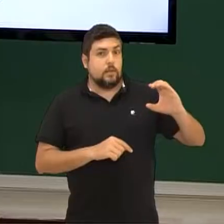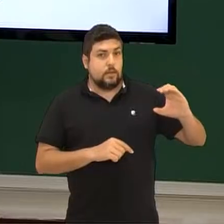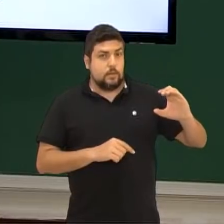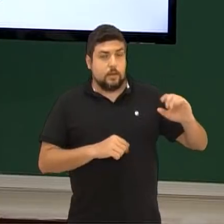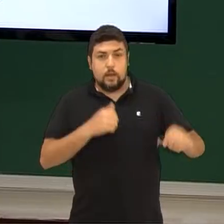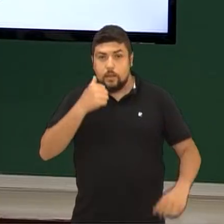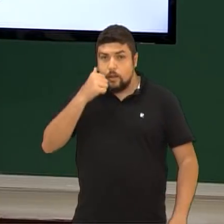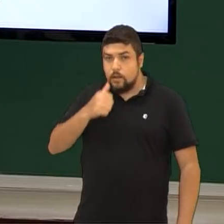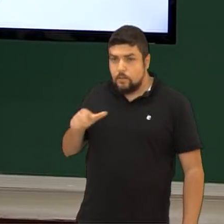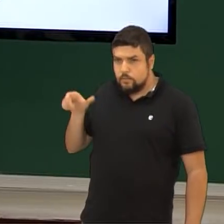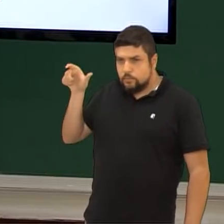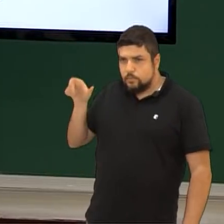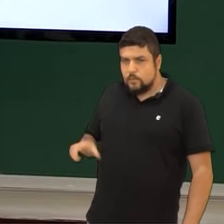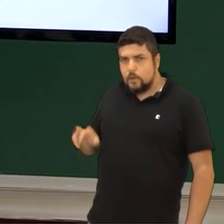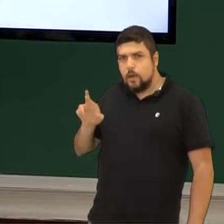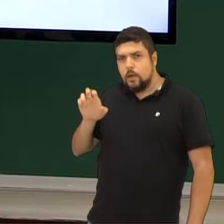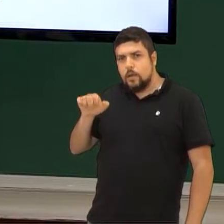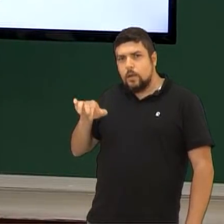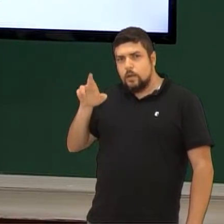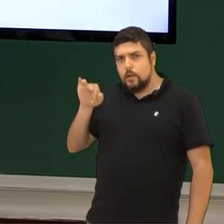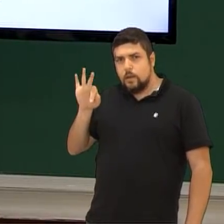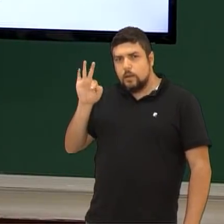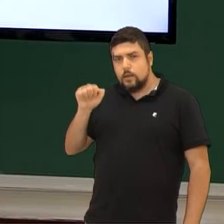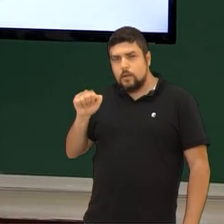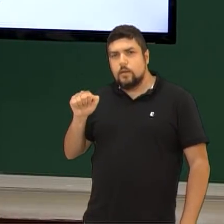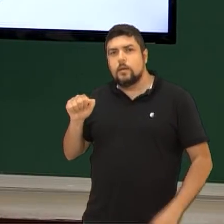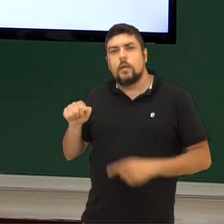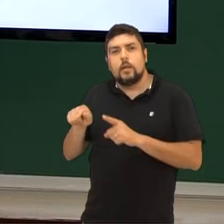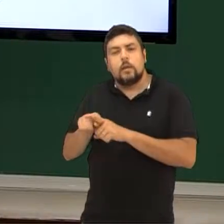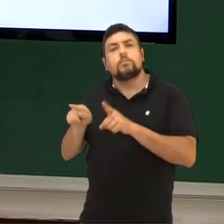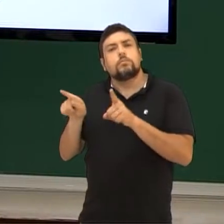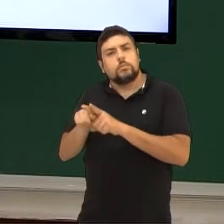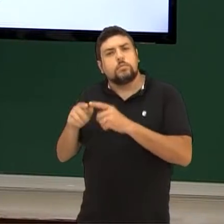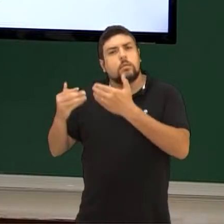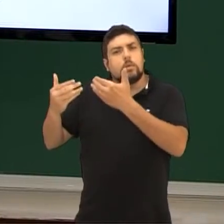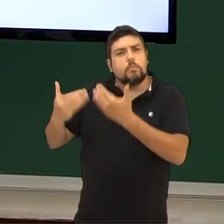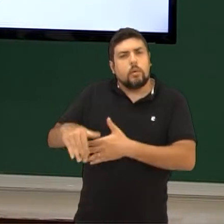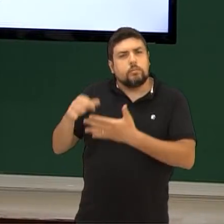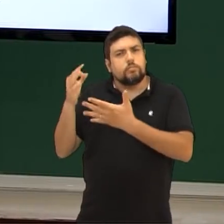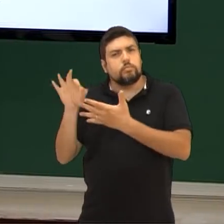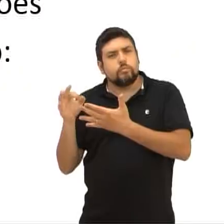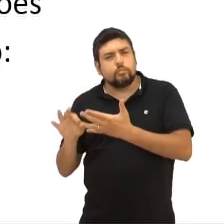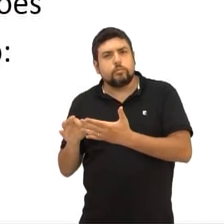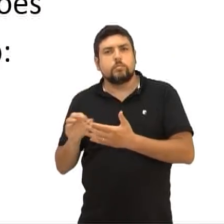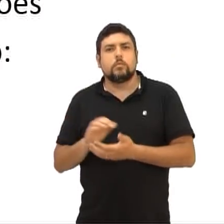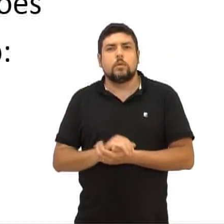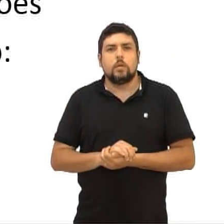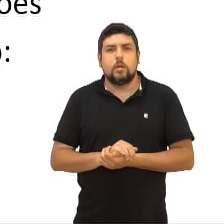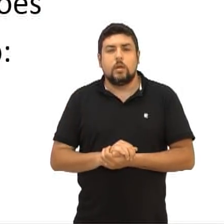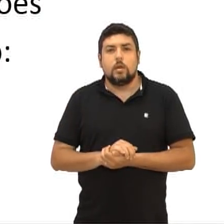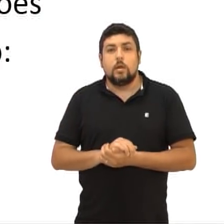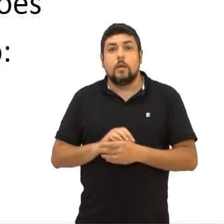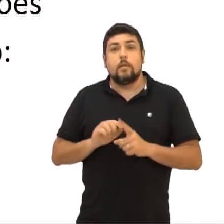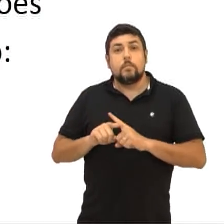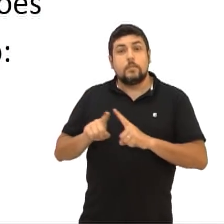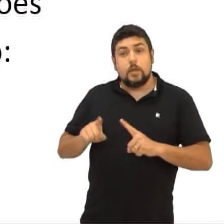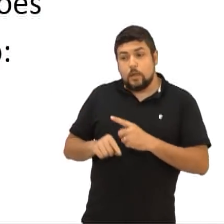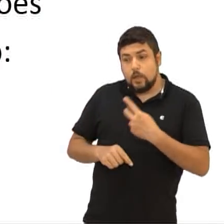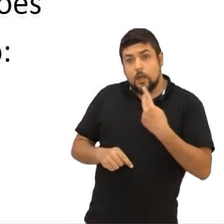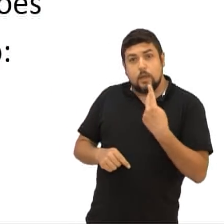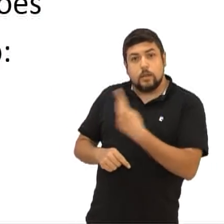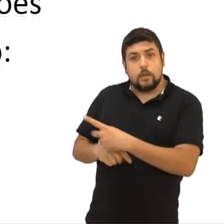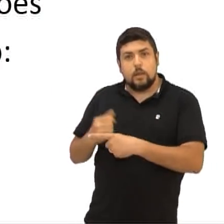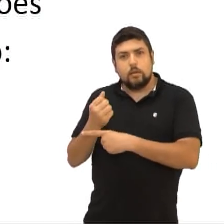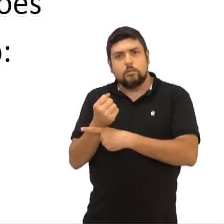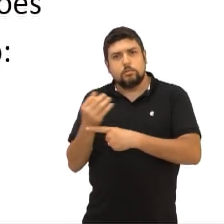Renata também fez esse teste. A razão entre o número de questões que ela acertou e o